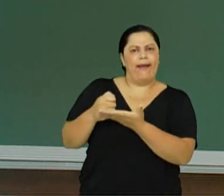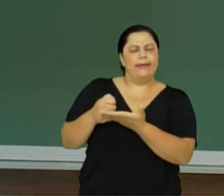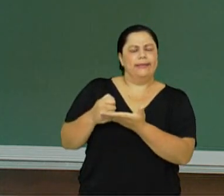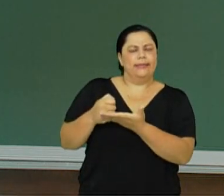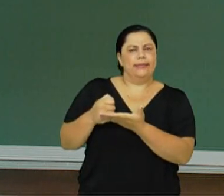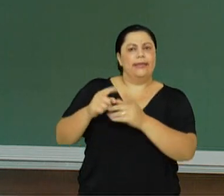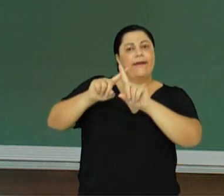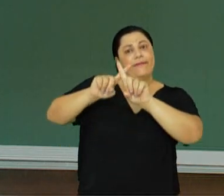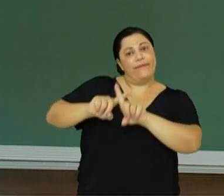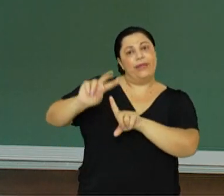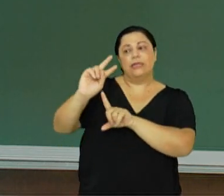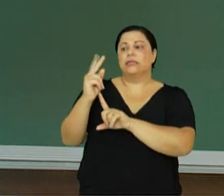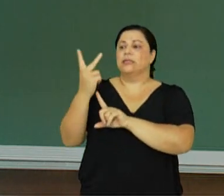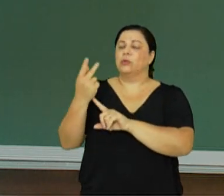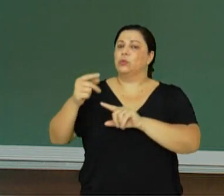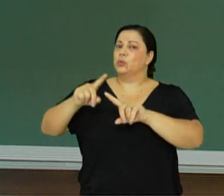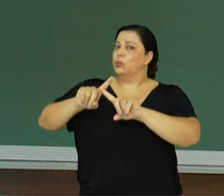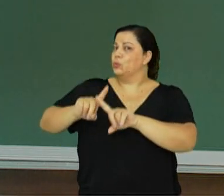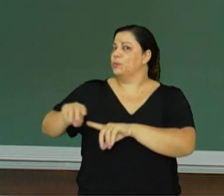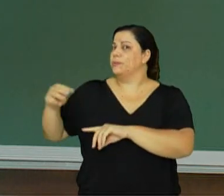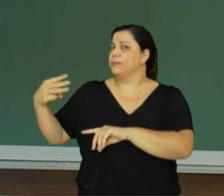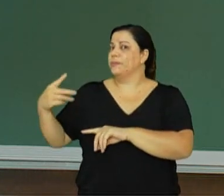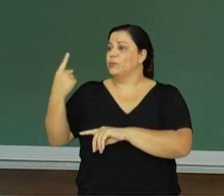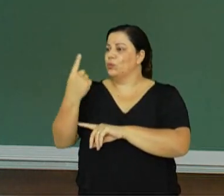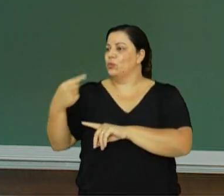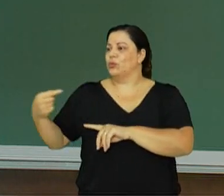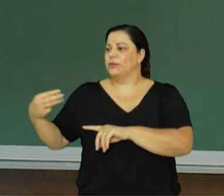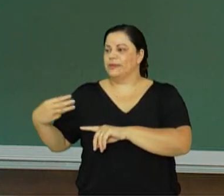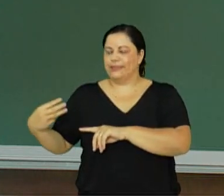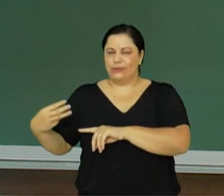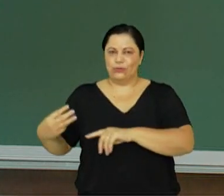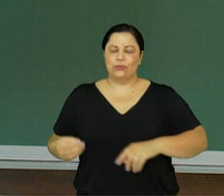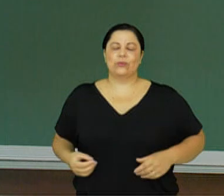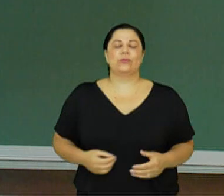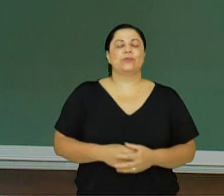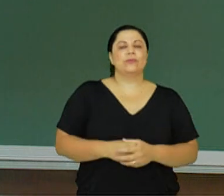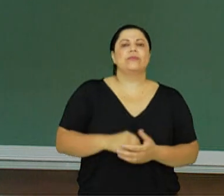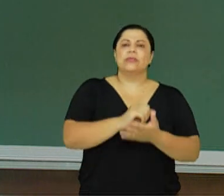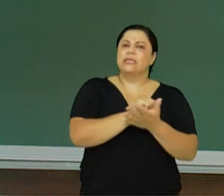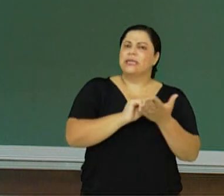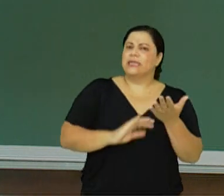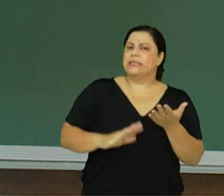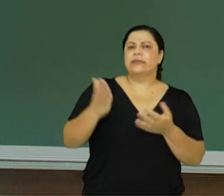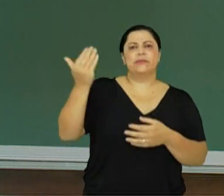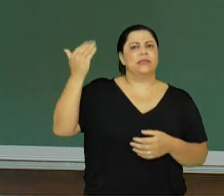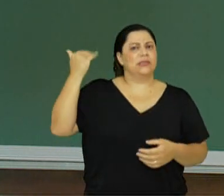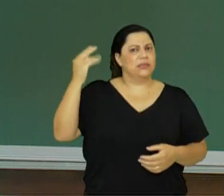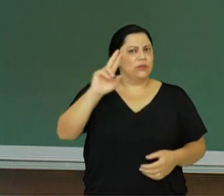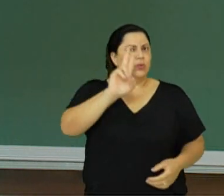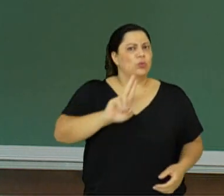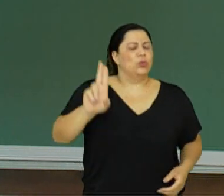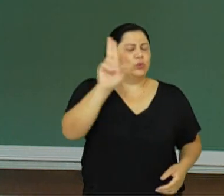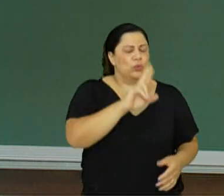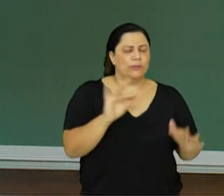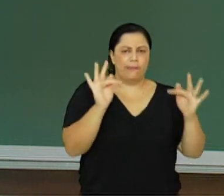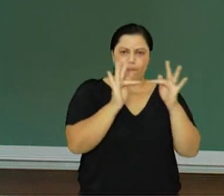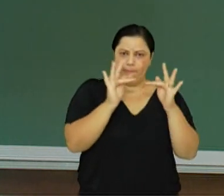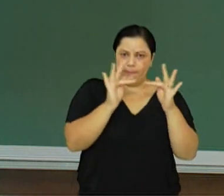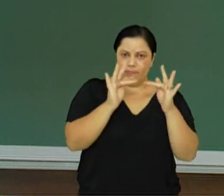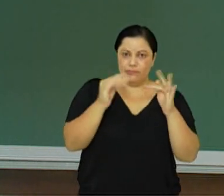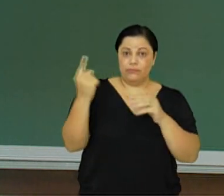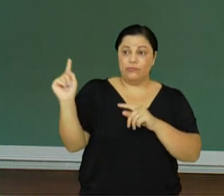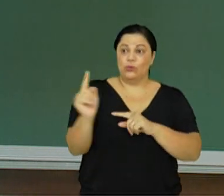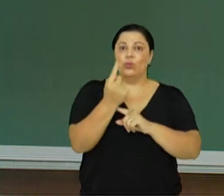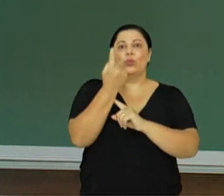isso multiplicado por 1/3. Lembrando, na aula, no exercício anterior, a gente usou a fórmula de um